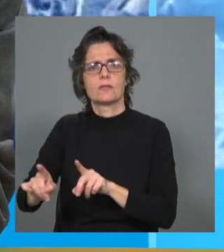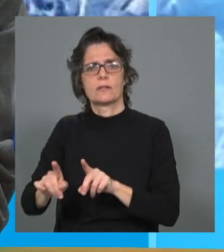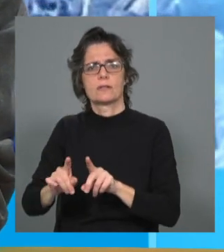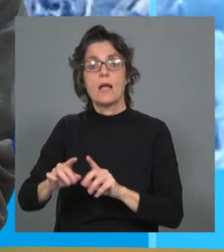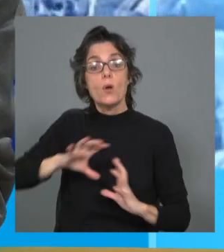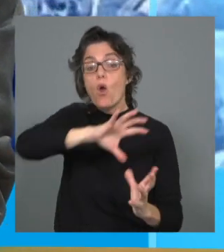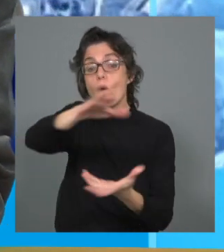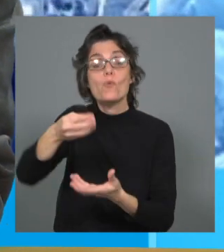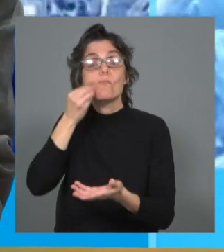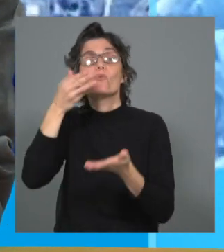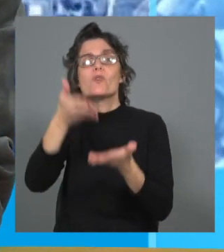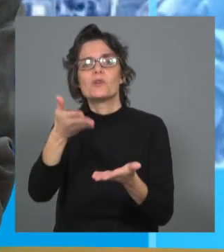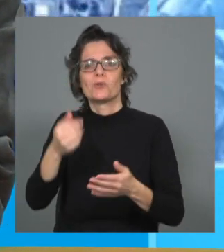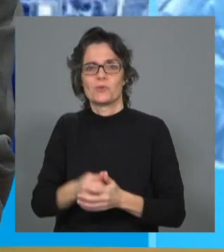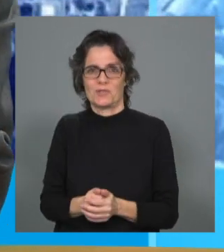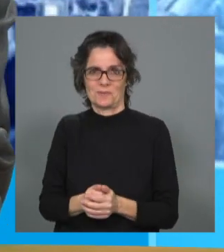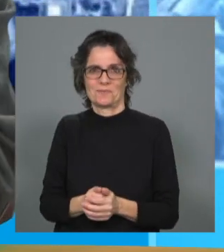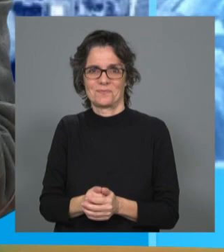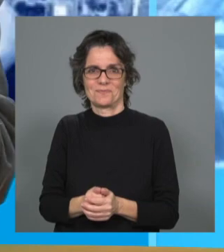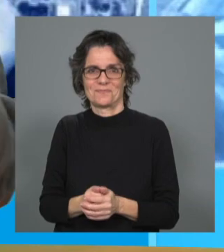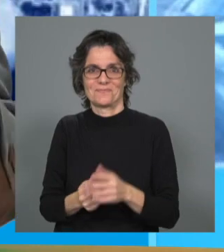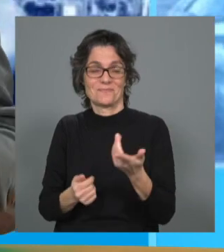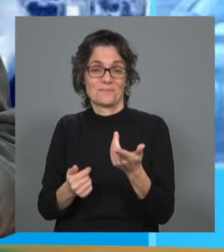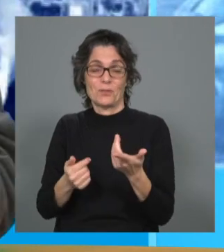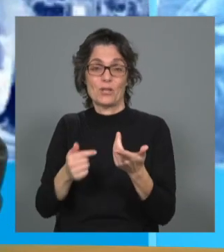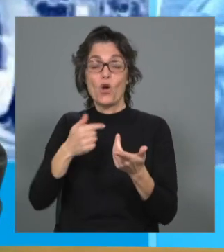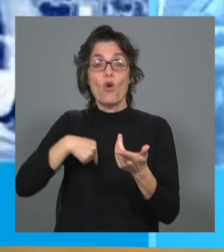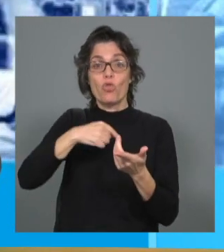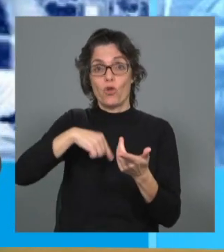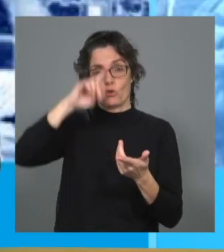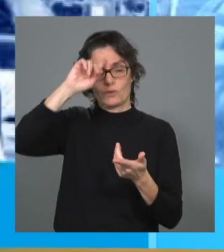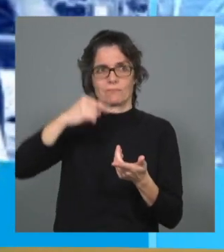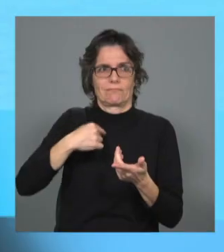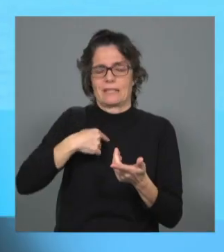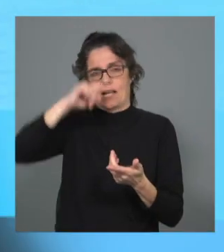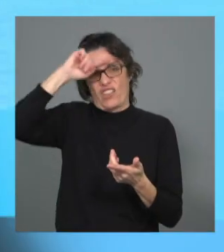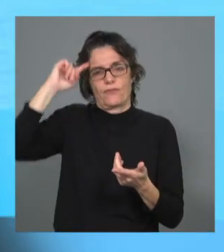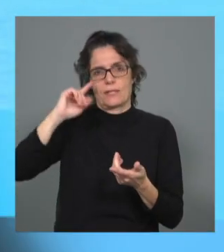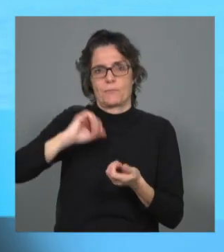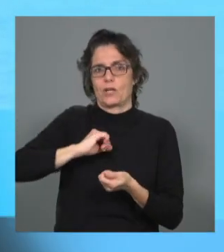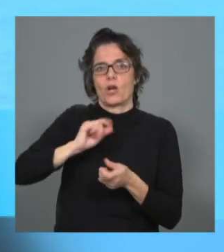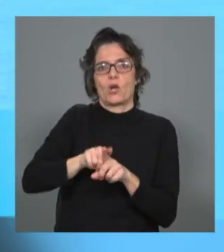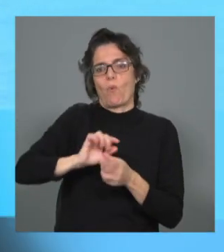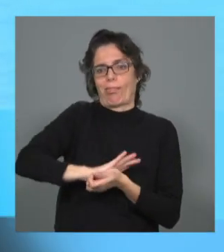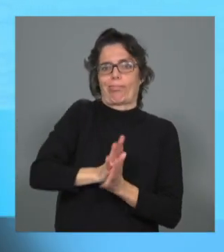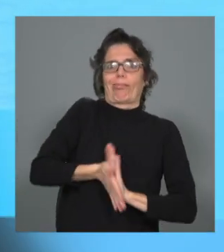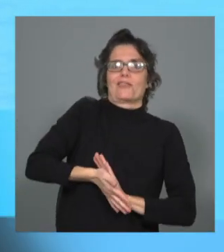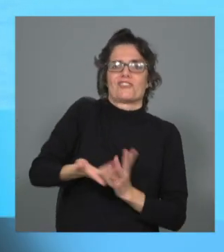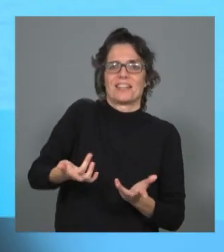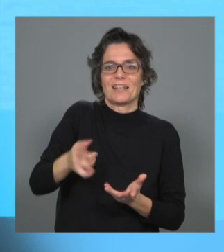mesma maneira que se calhar já não nos ajuda a nós se tivermos que ser reciclados, como agora se diz. Muito bem,